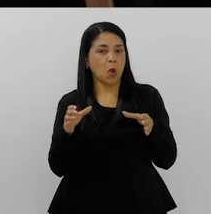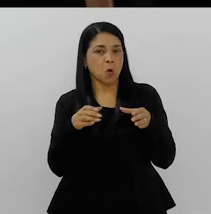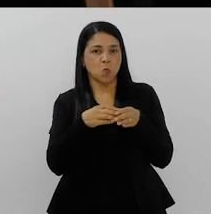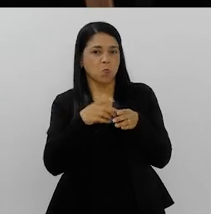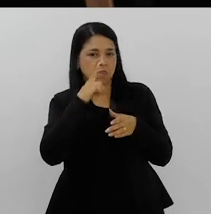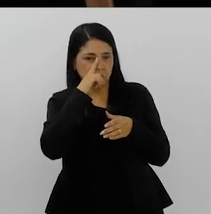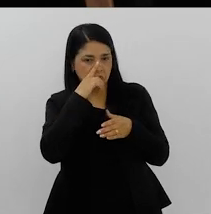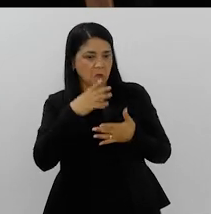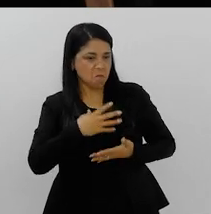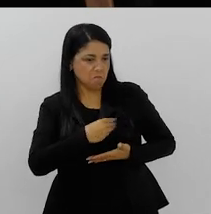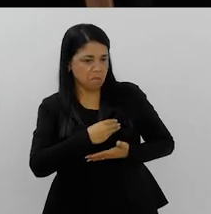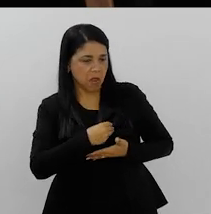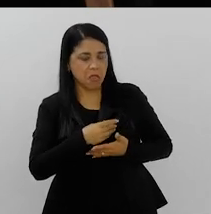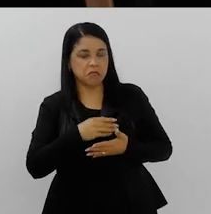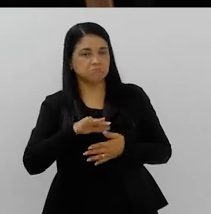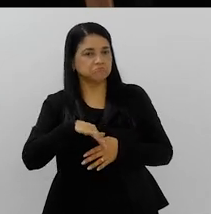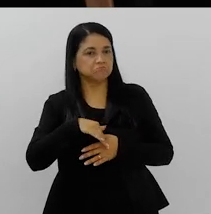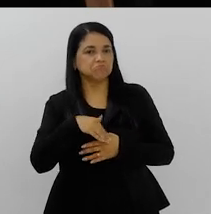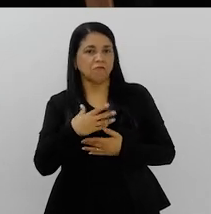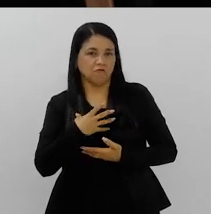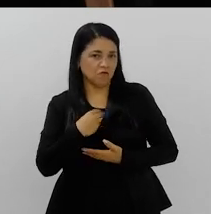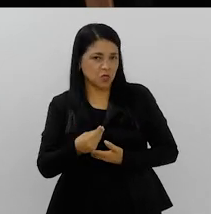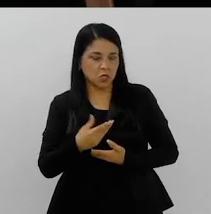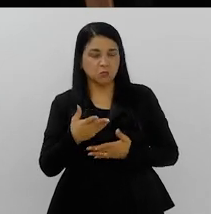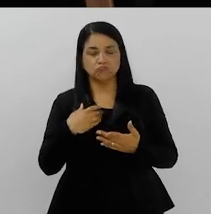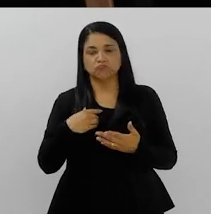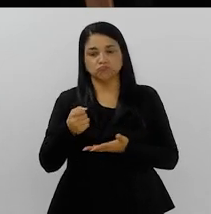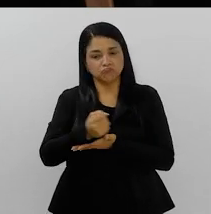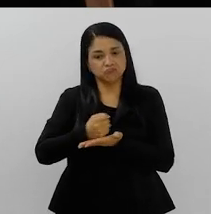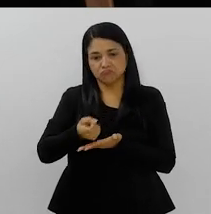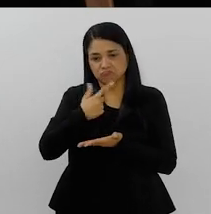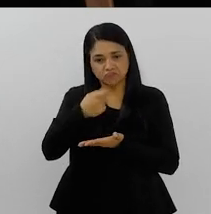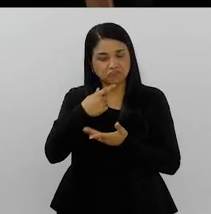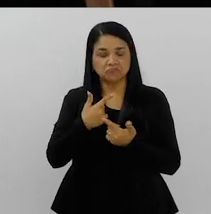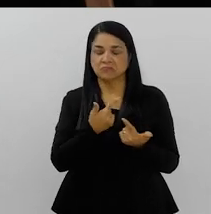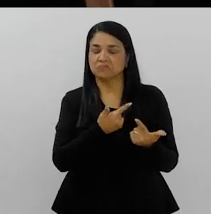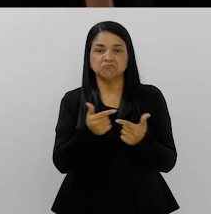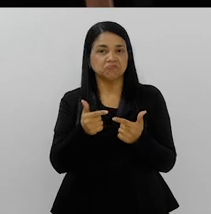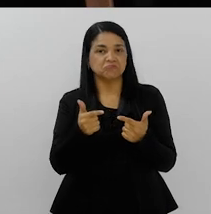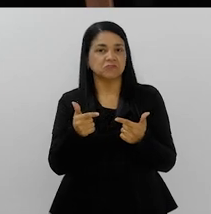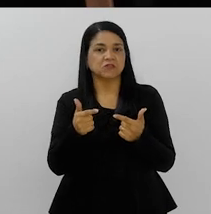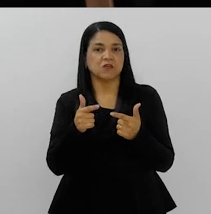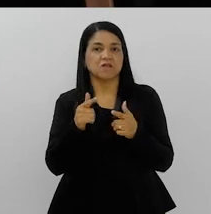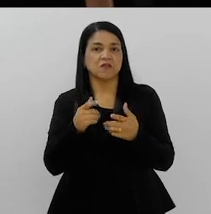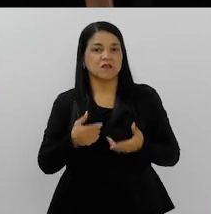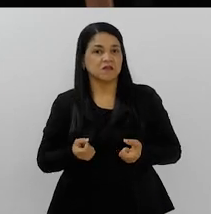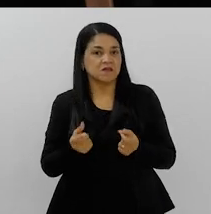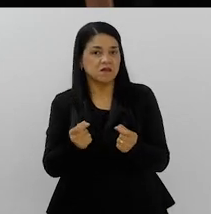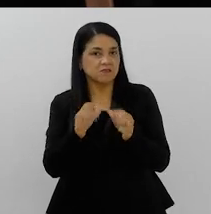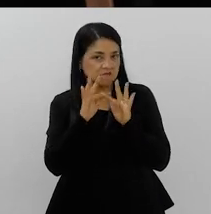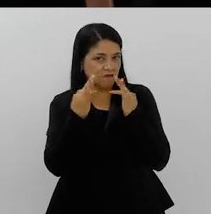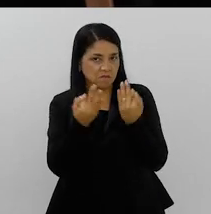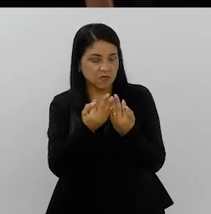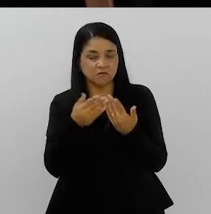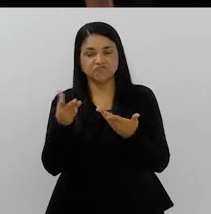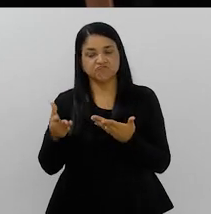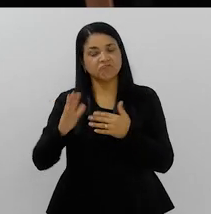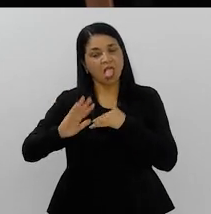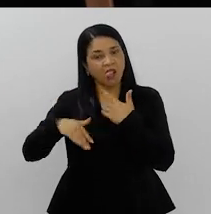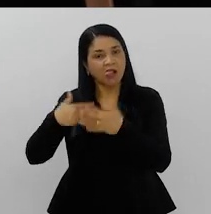tinha amamentado o filho até tarde não tinha tomado anticoncepcional não tinha casos de câncer na família e ele